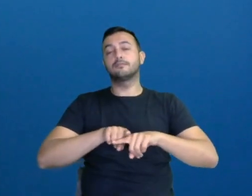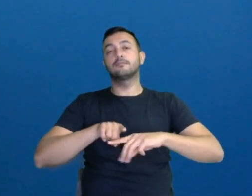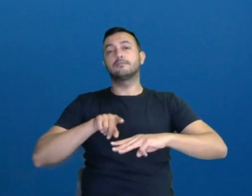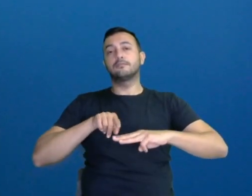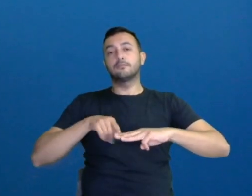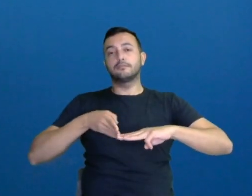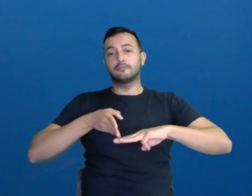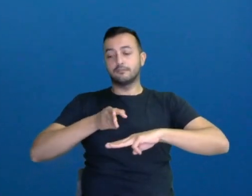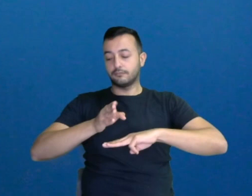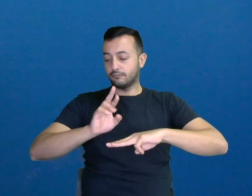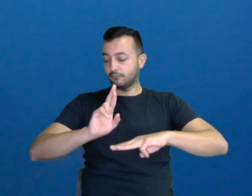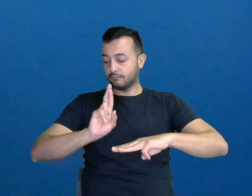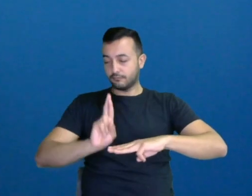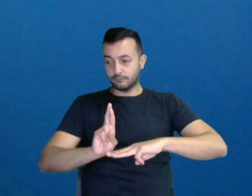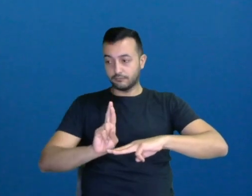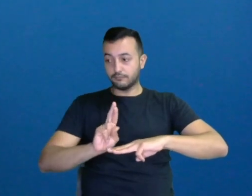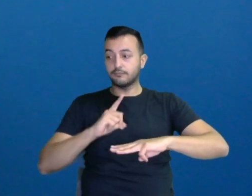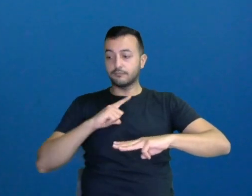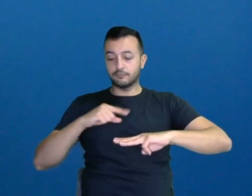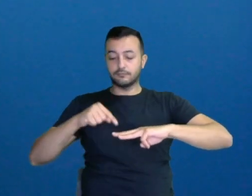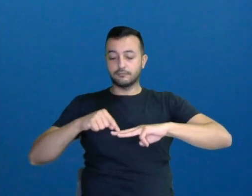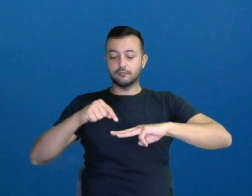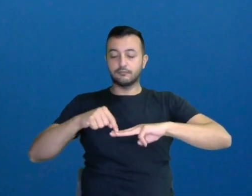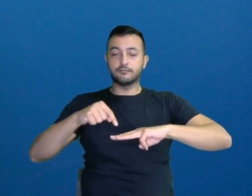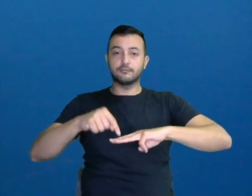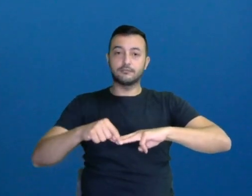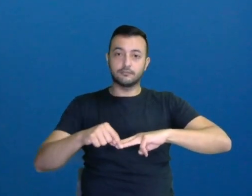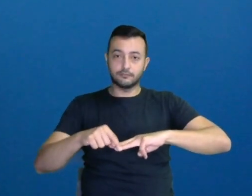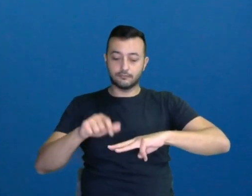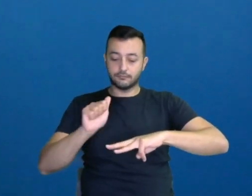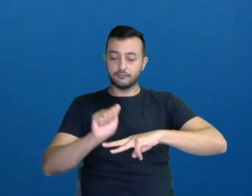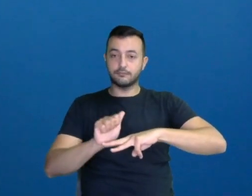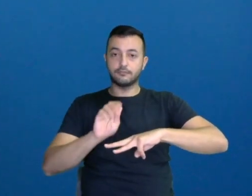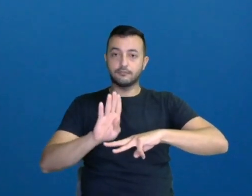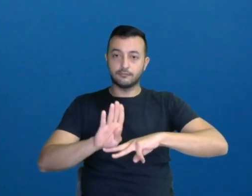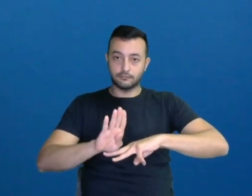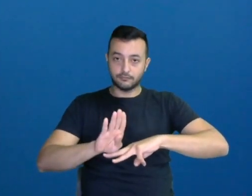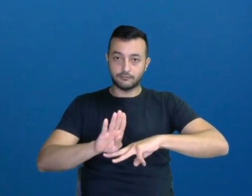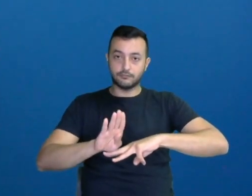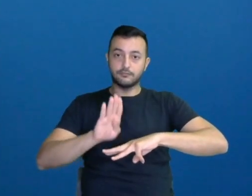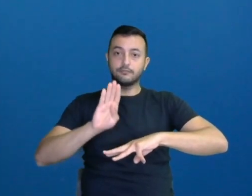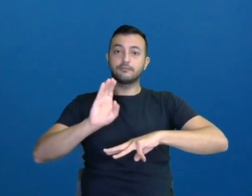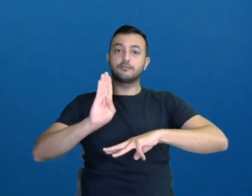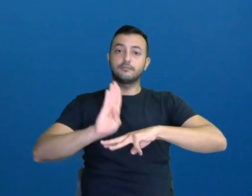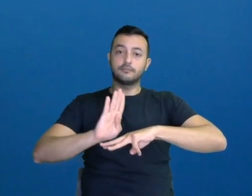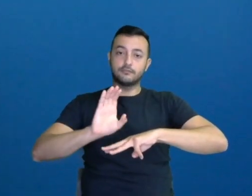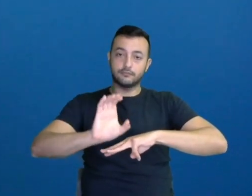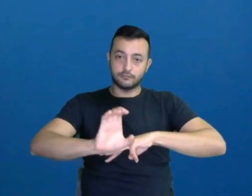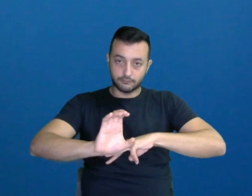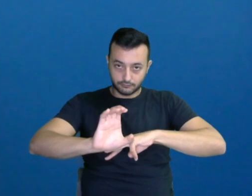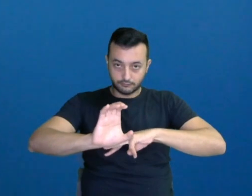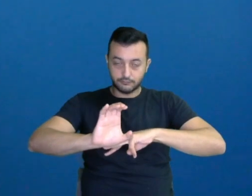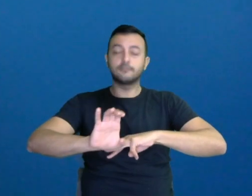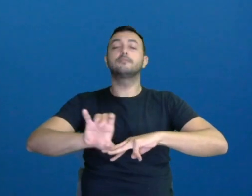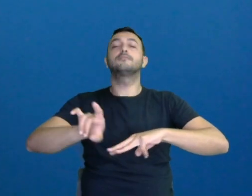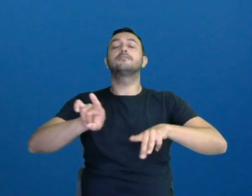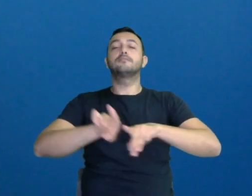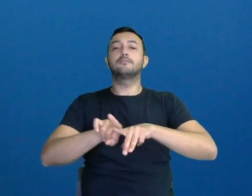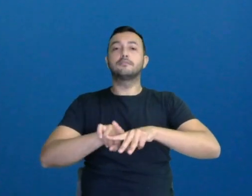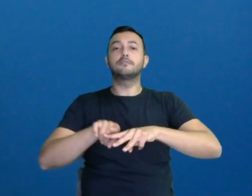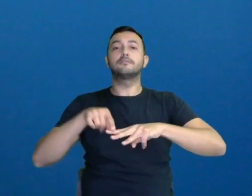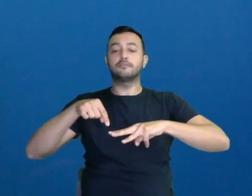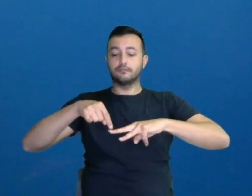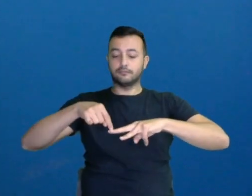transversal R. Três segmentos se formaram aqui, ó. O segmento AB, o segmento BC e também o